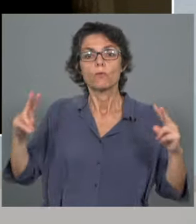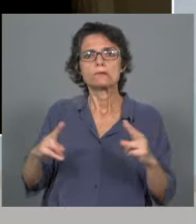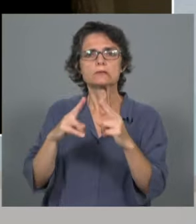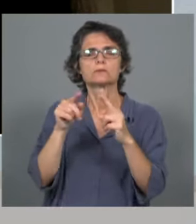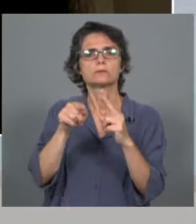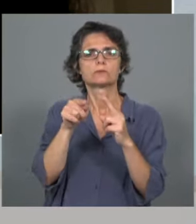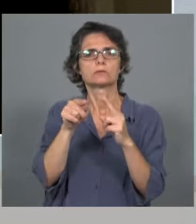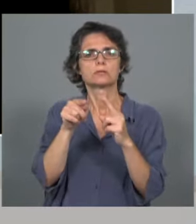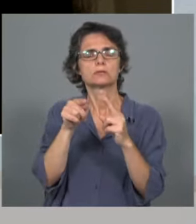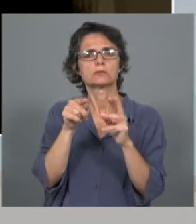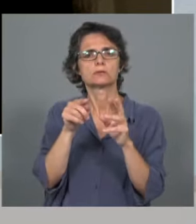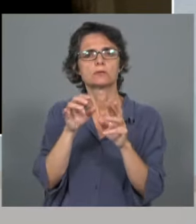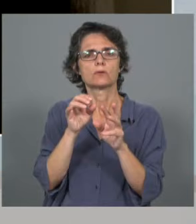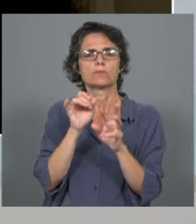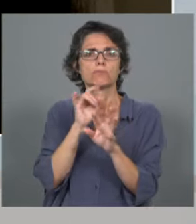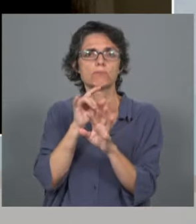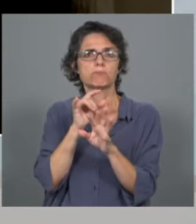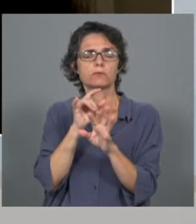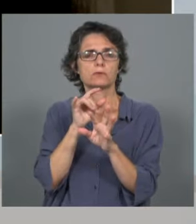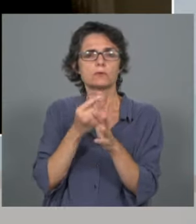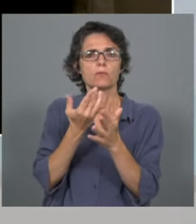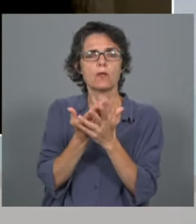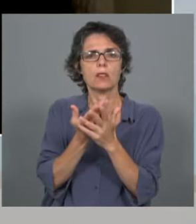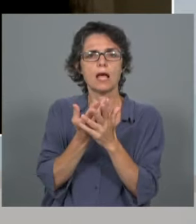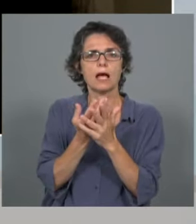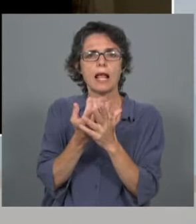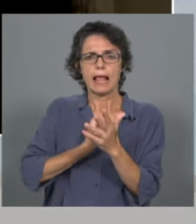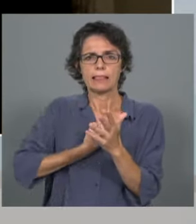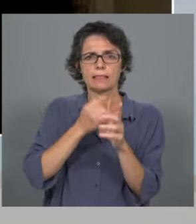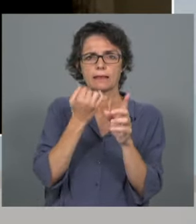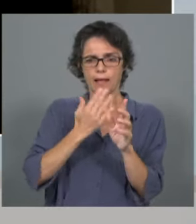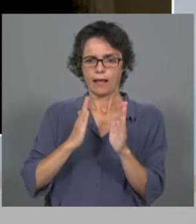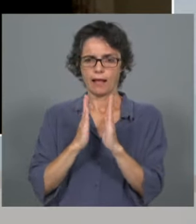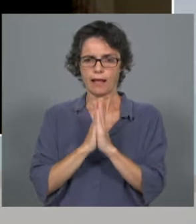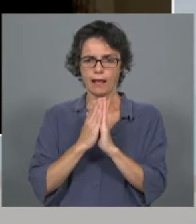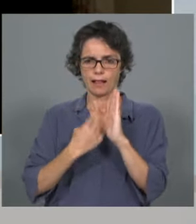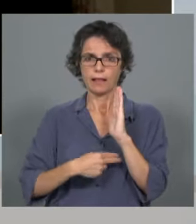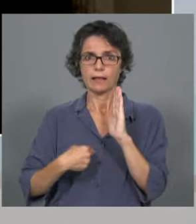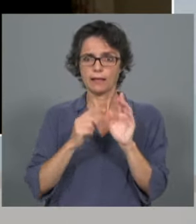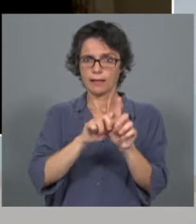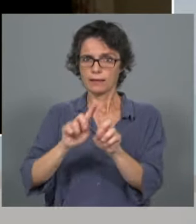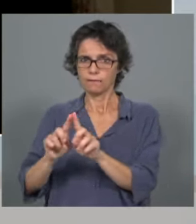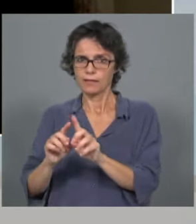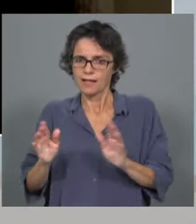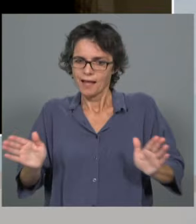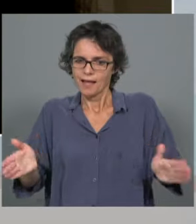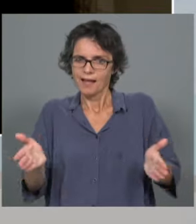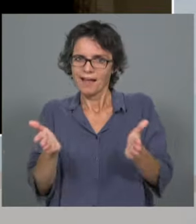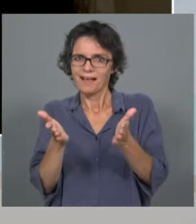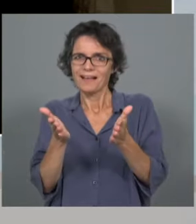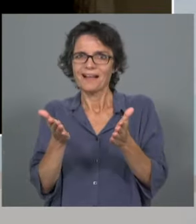utilizado para as diferentes identidades cristãs também se encontrarem no estudo